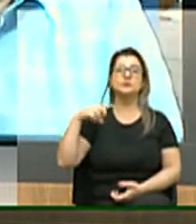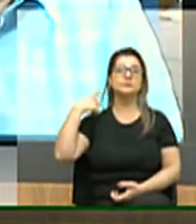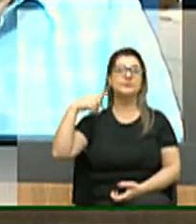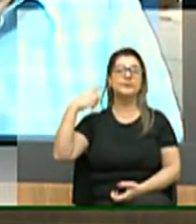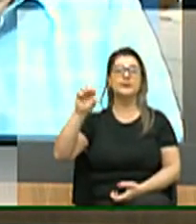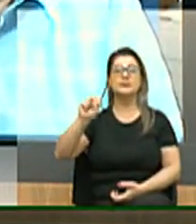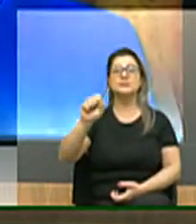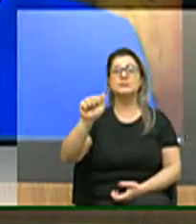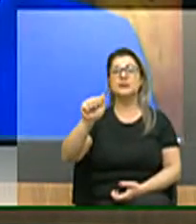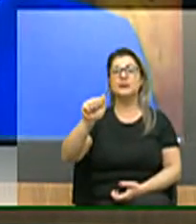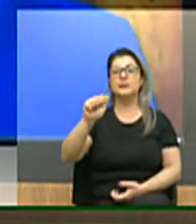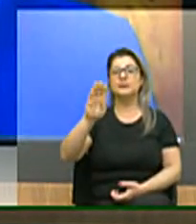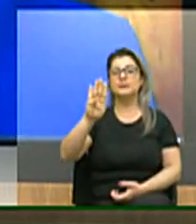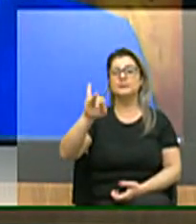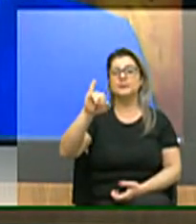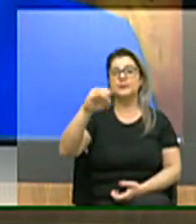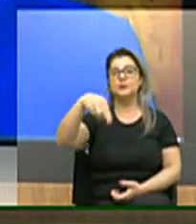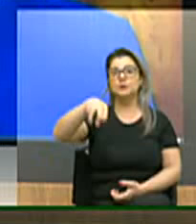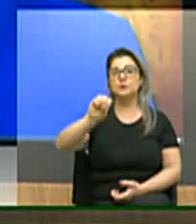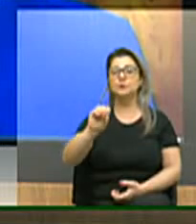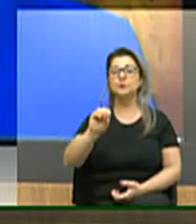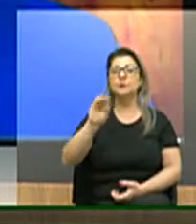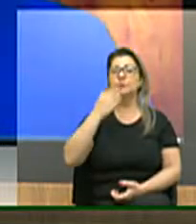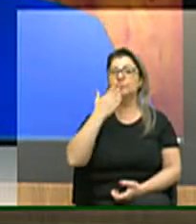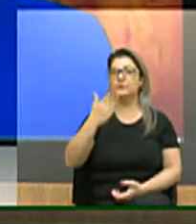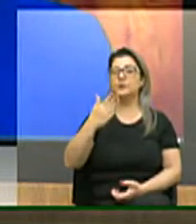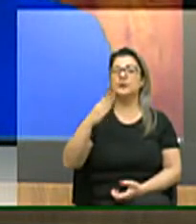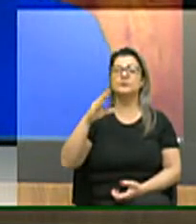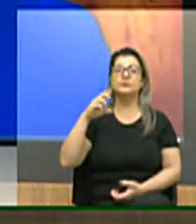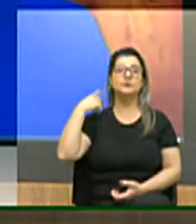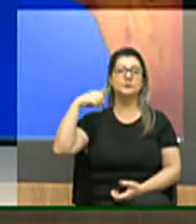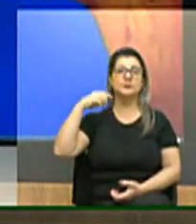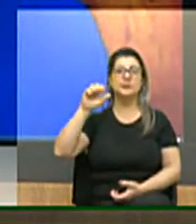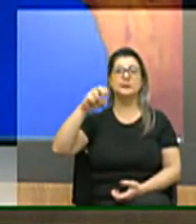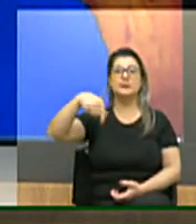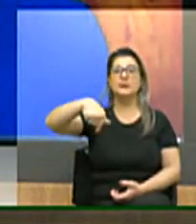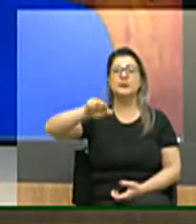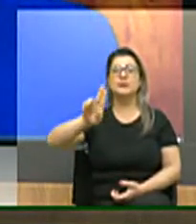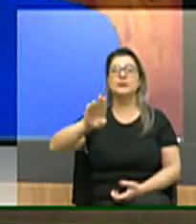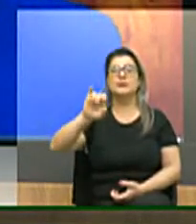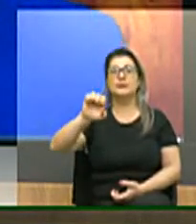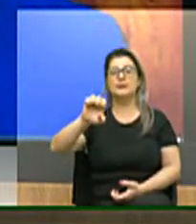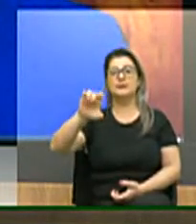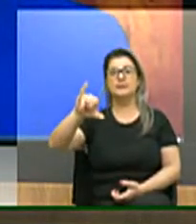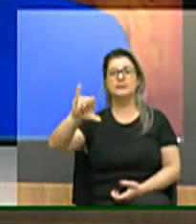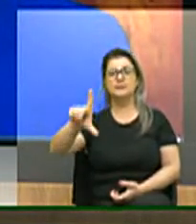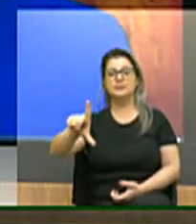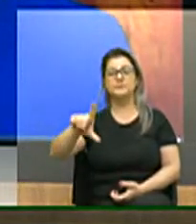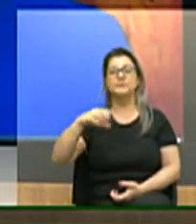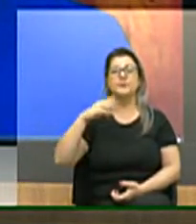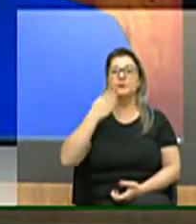Favorável. Deputada Kelly Moraes. Favorável, presidente. Deputado Lara.